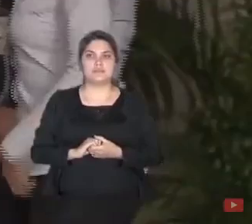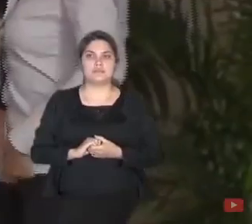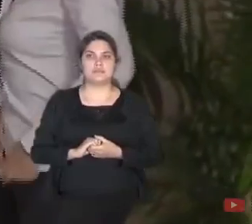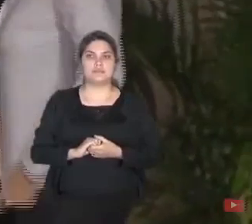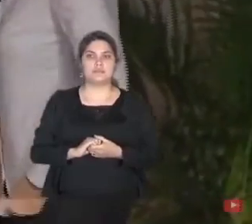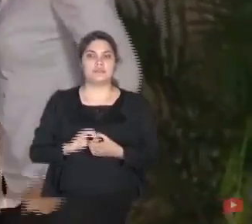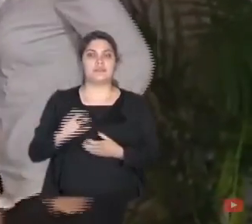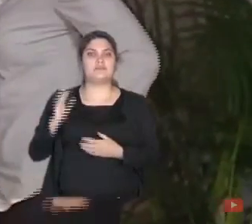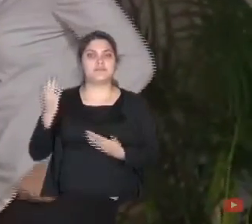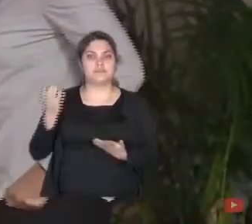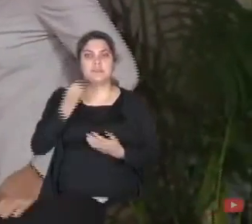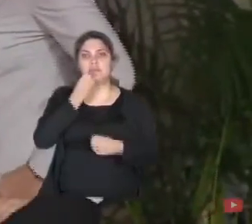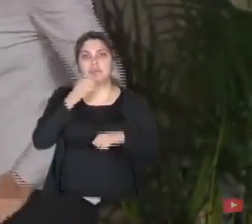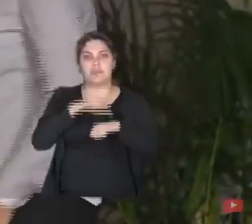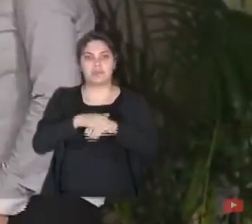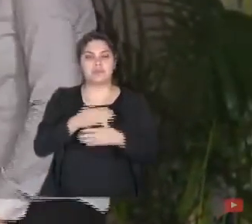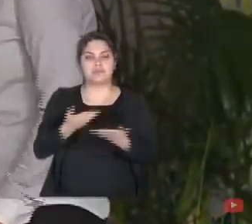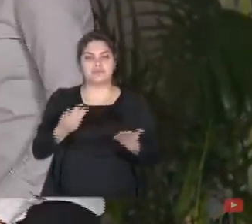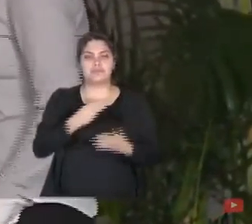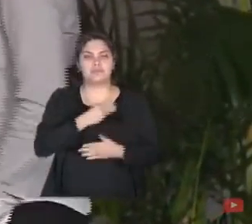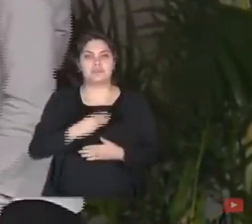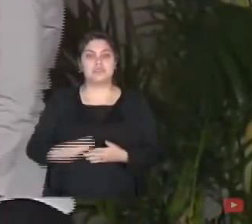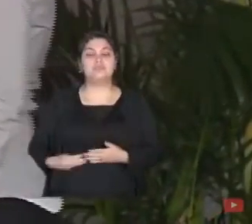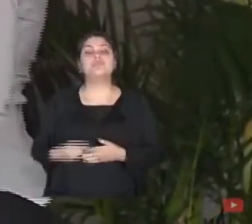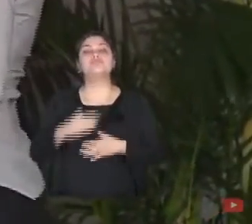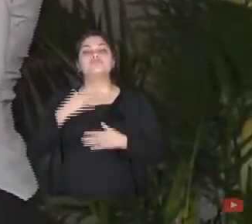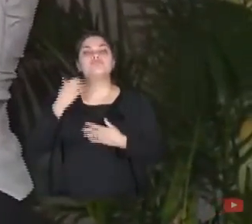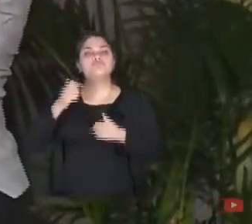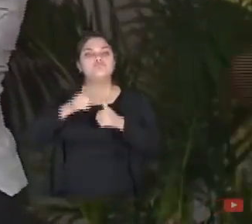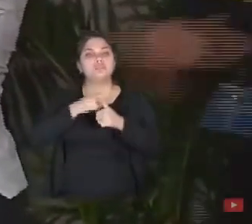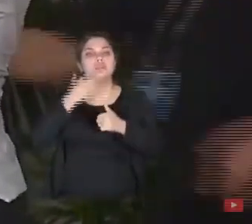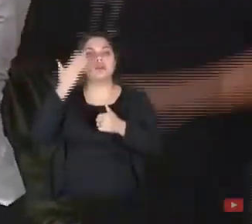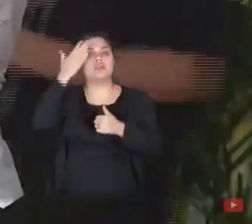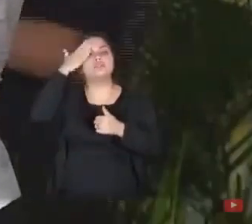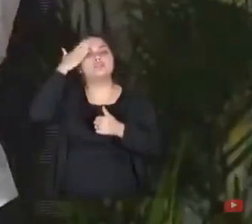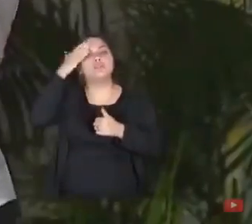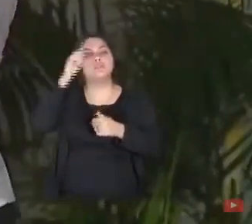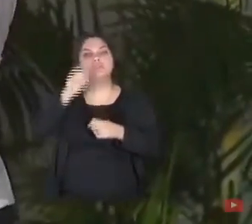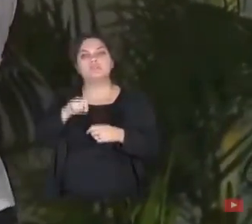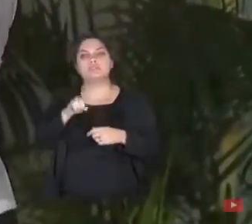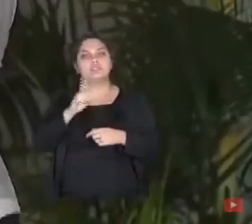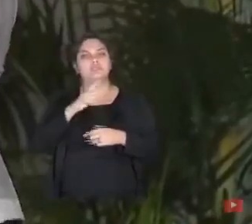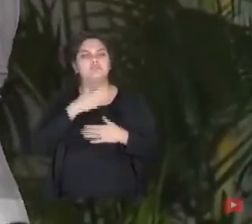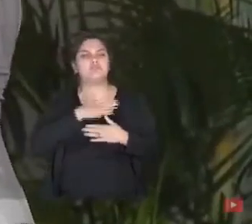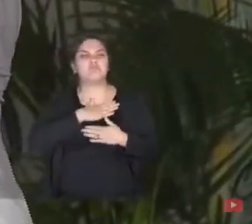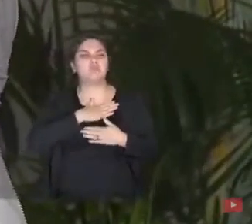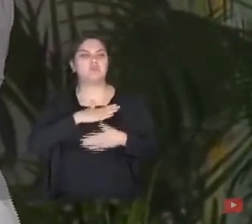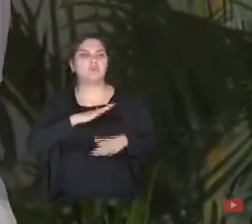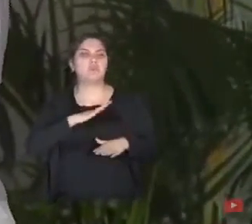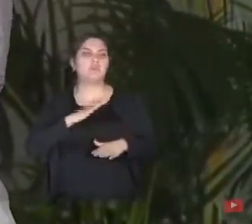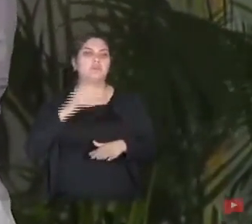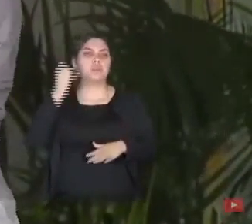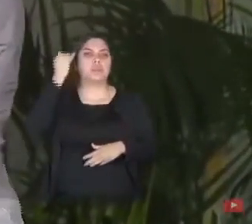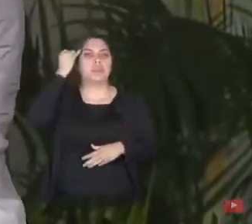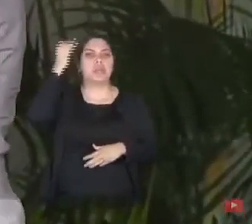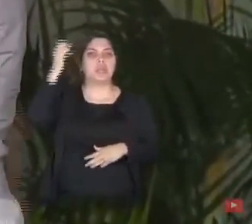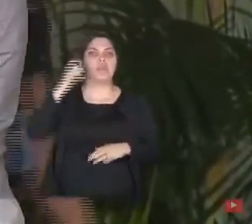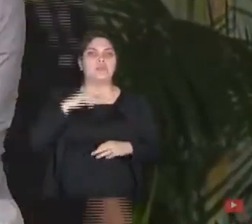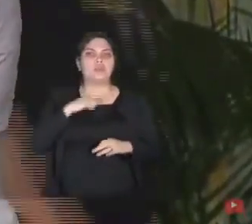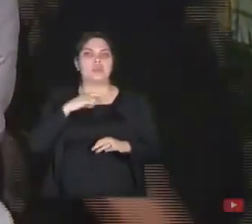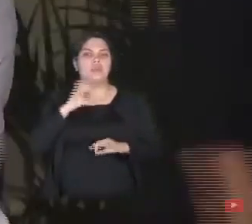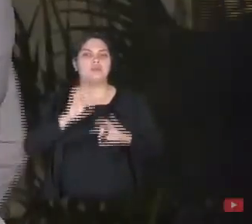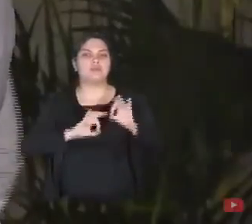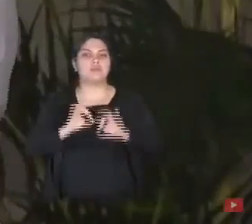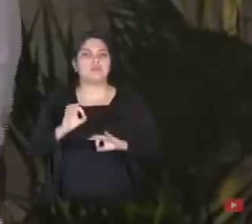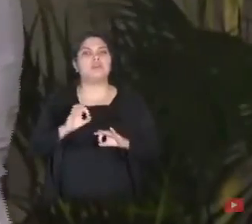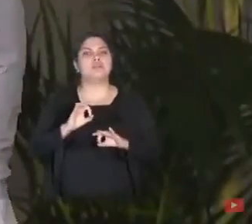Oi, ministro, boa noite. Primeiro eu queria saber, o senhor falou que não simpatizou com a ideia, né, de centralizar aqui no